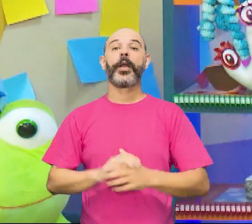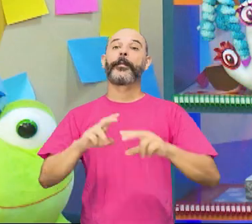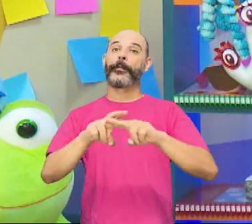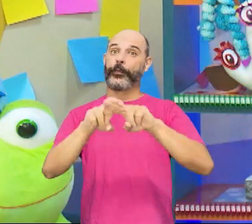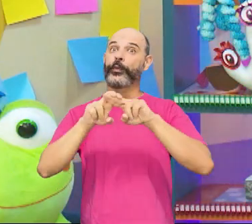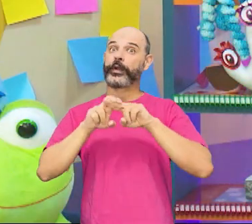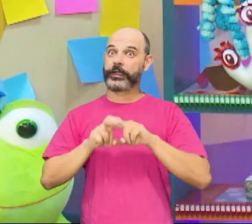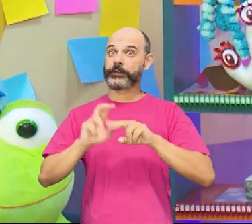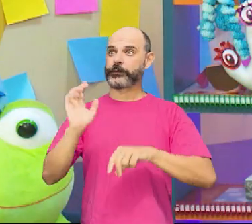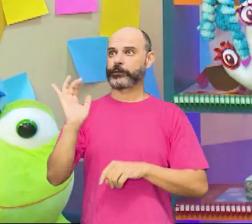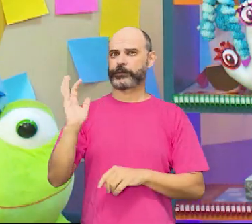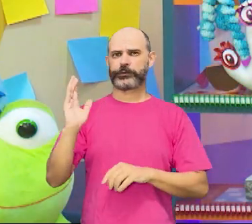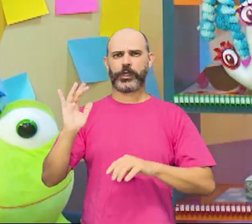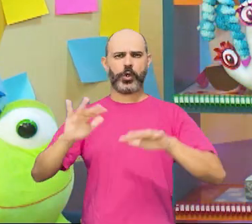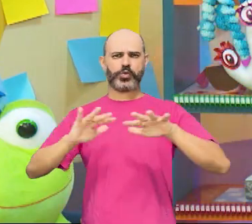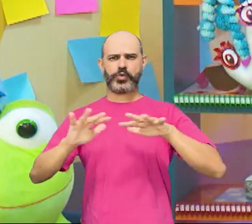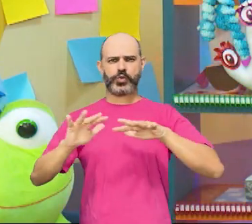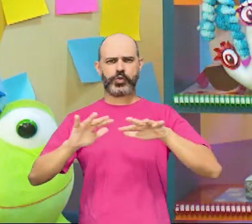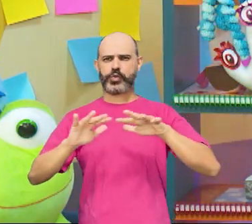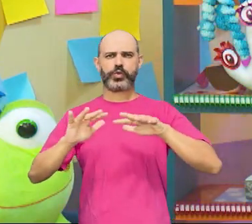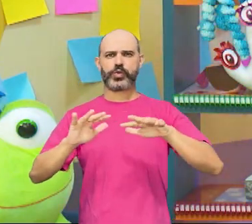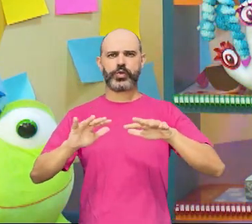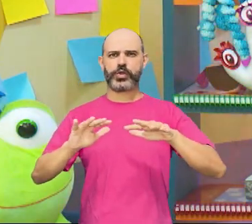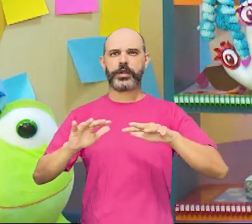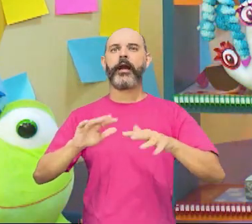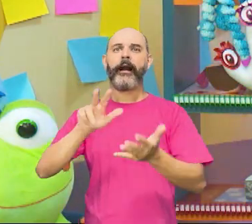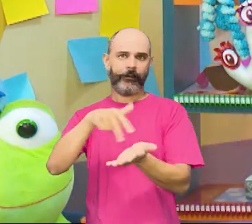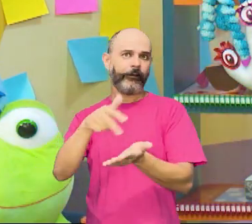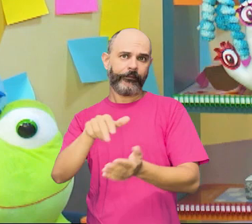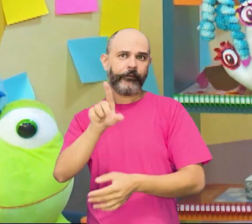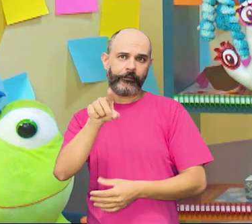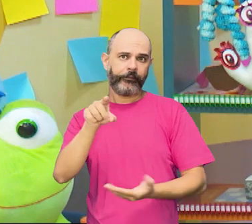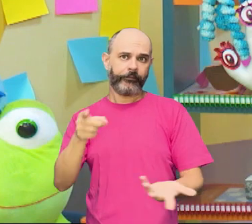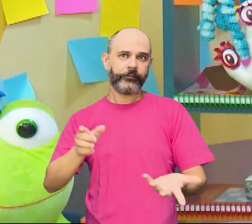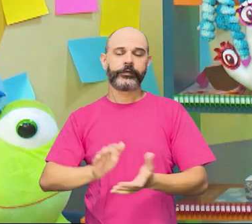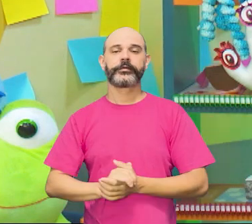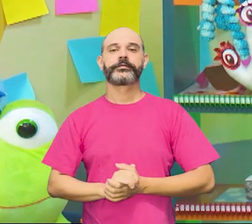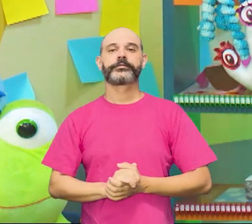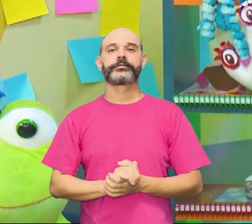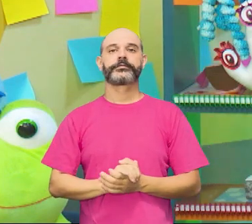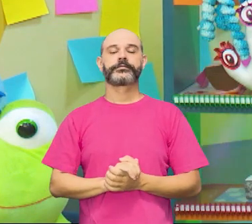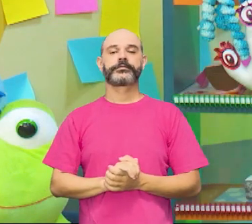E por isso, eles tremem tudo dessa maneira. Não deixa de ser uma dança, né?